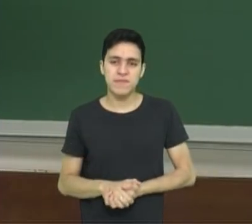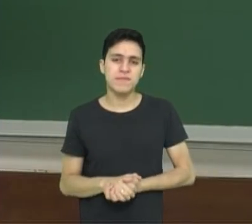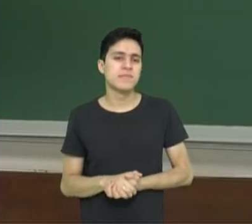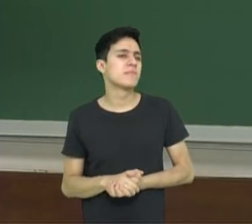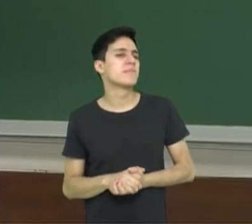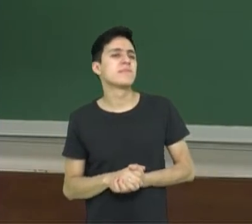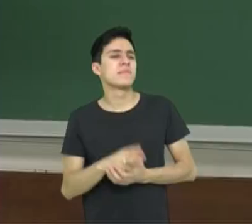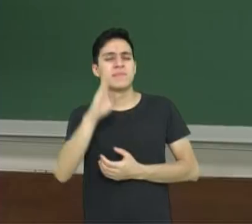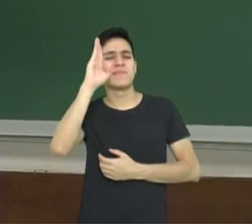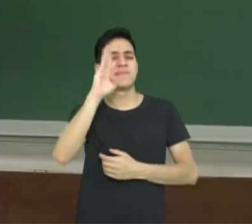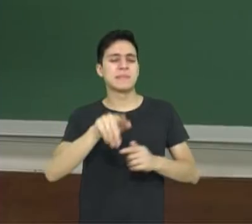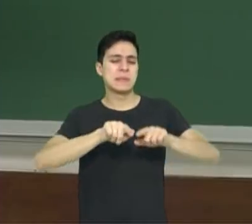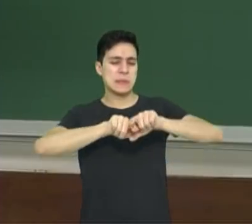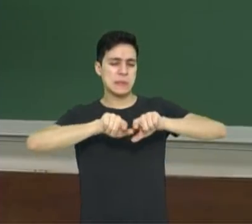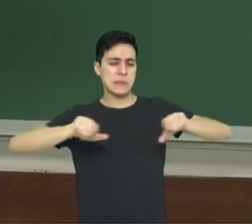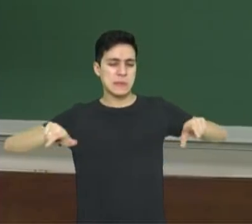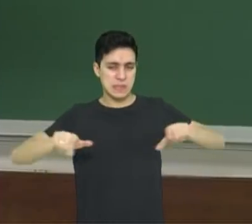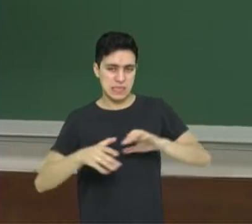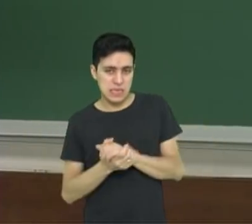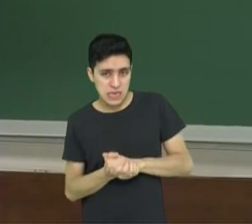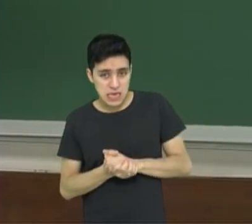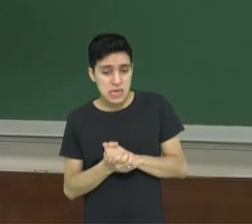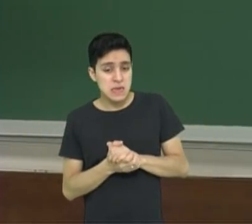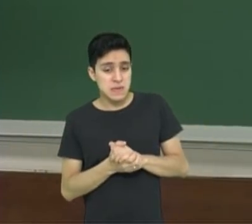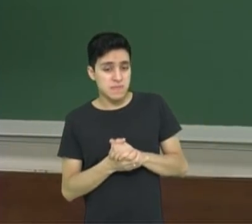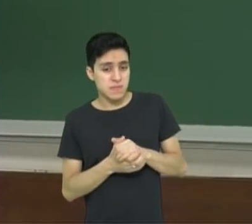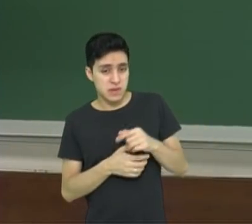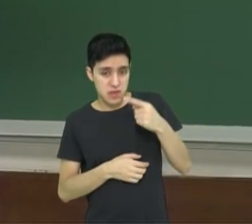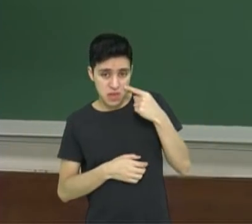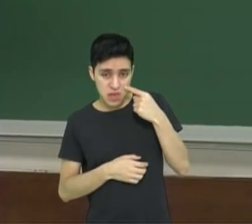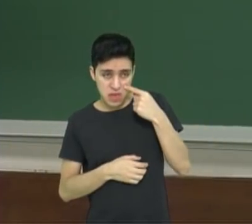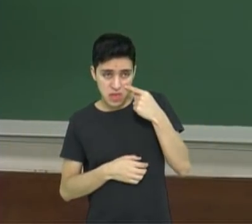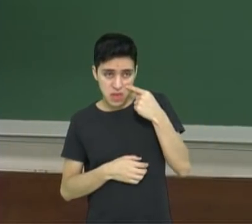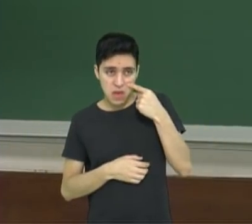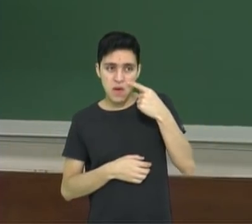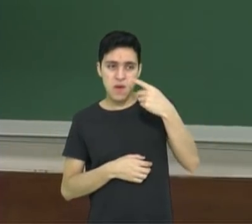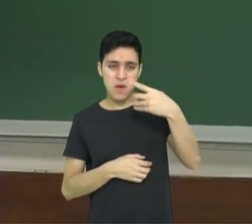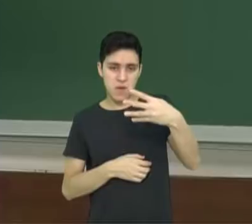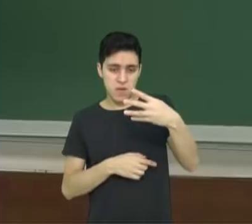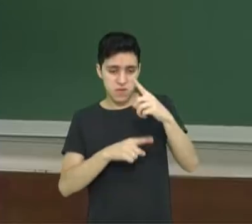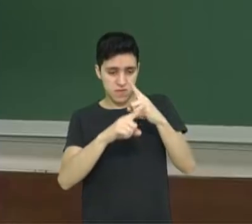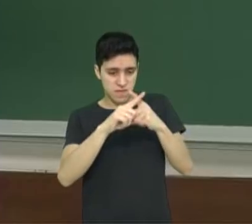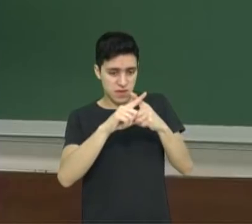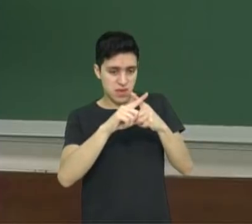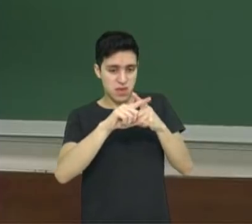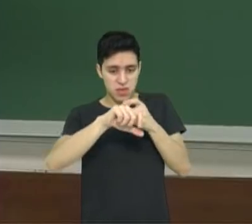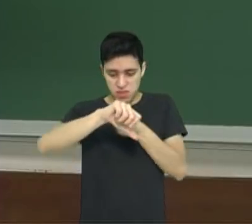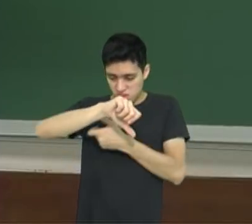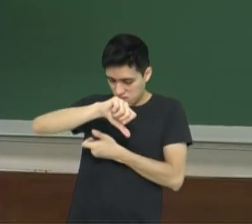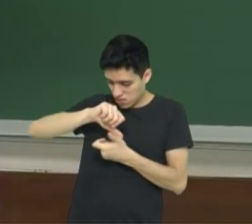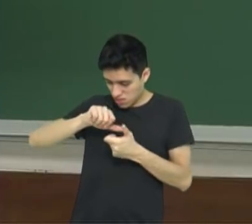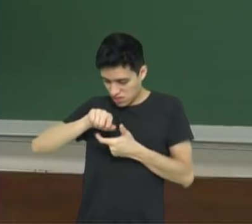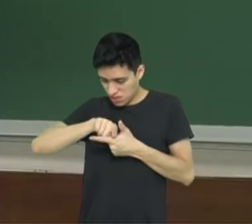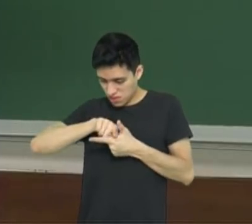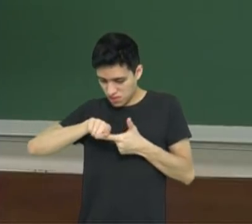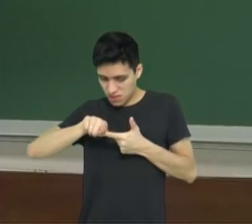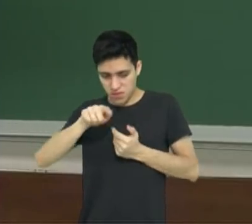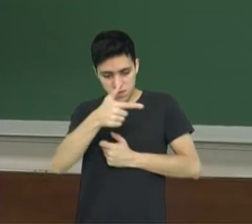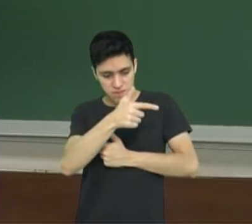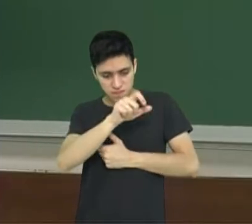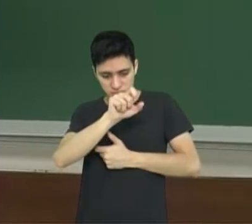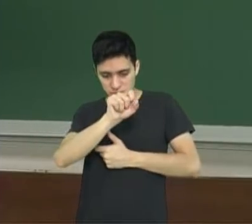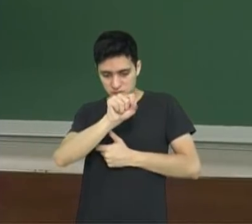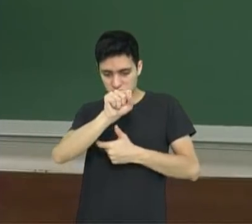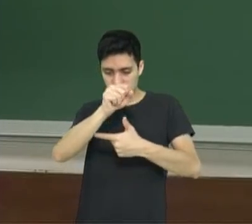já pode pular direto para essa linha. E daí o 4 está multiplicando, o 4 passa dividindo. 28 dividido por